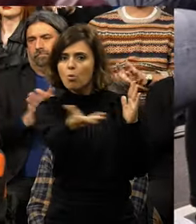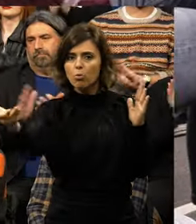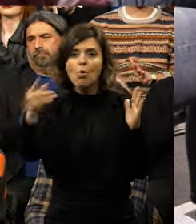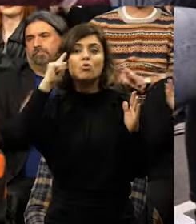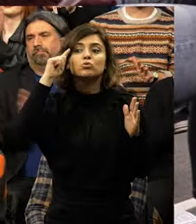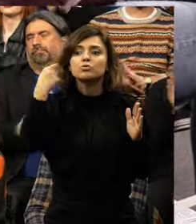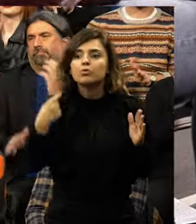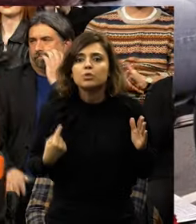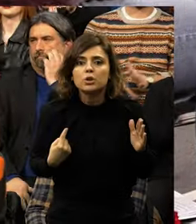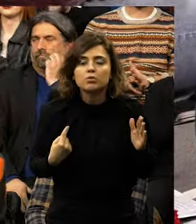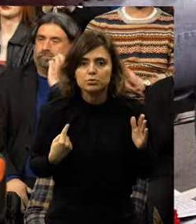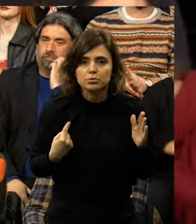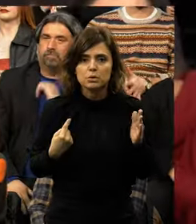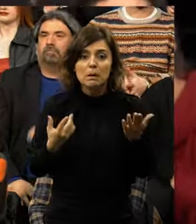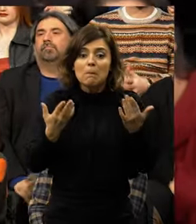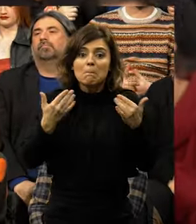judeus